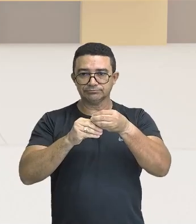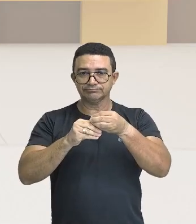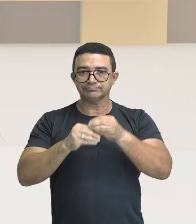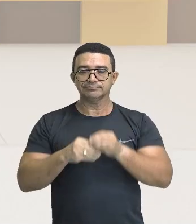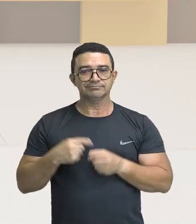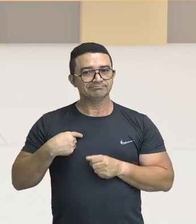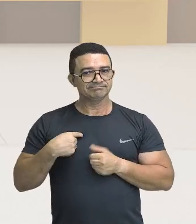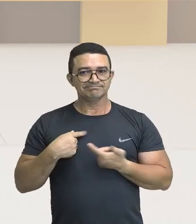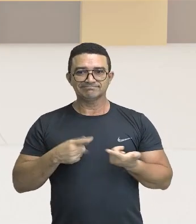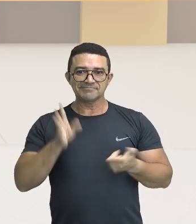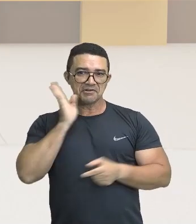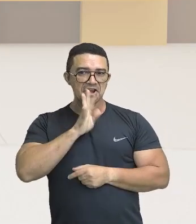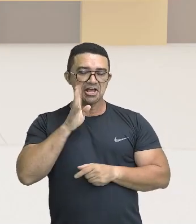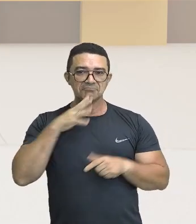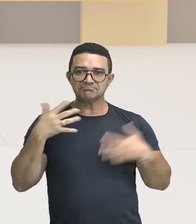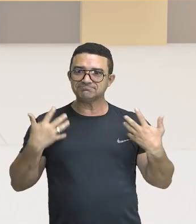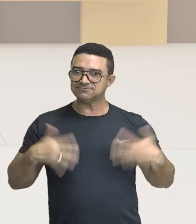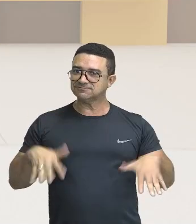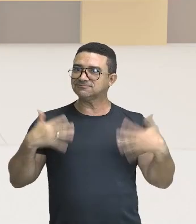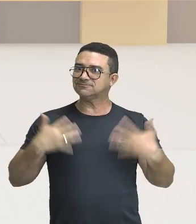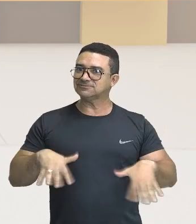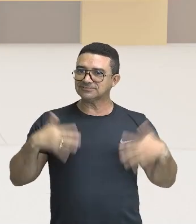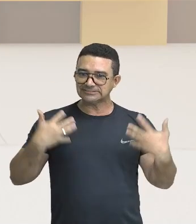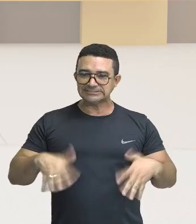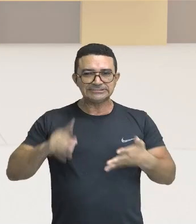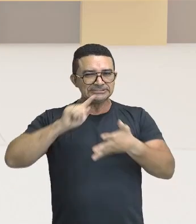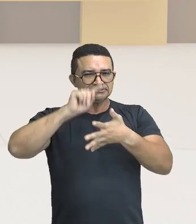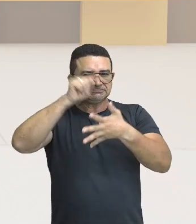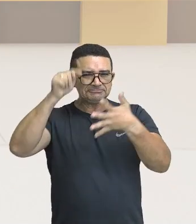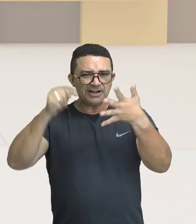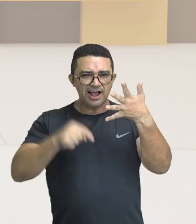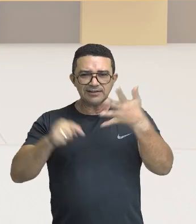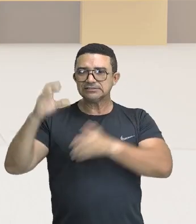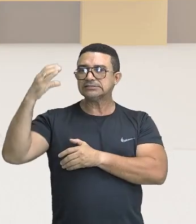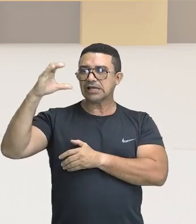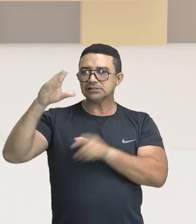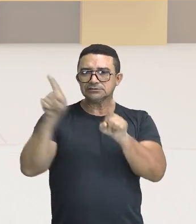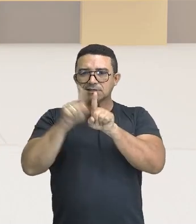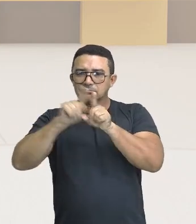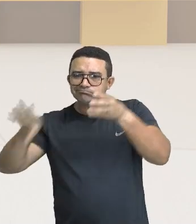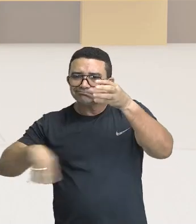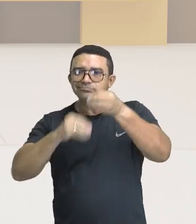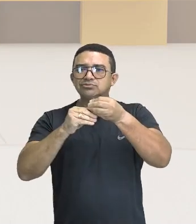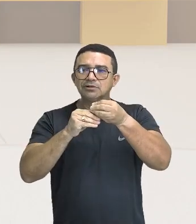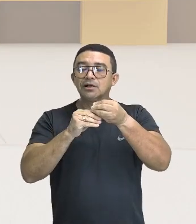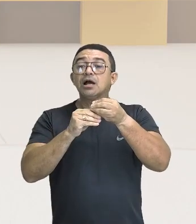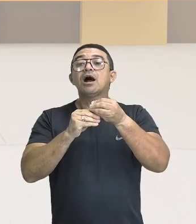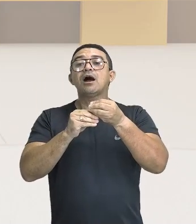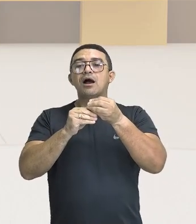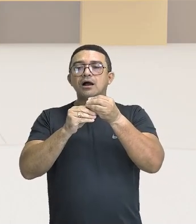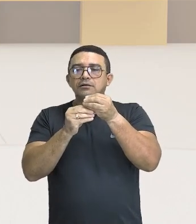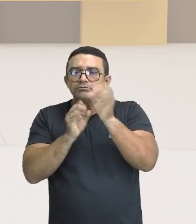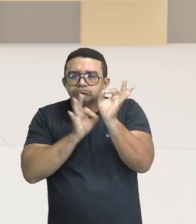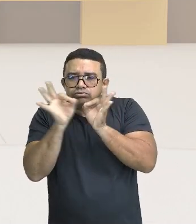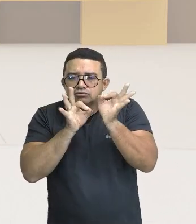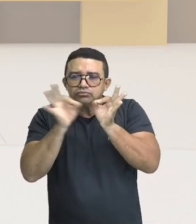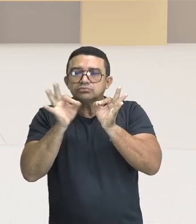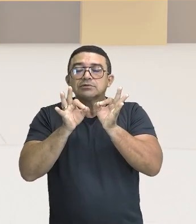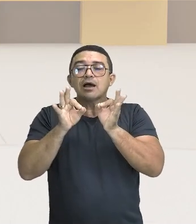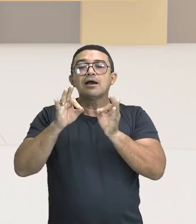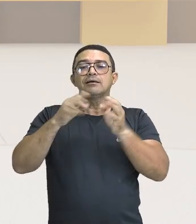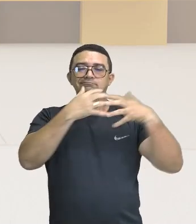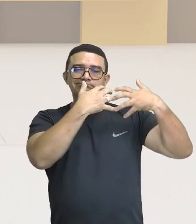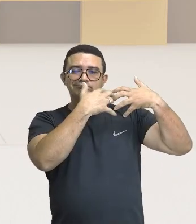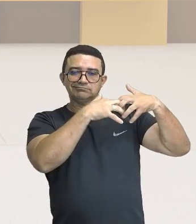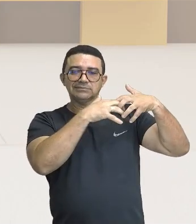isso fantástico, professor, ter essas várias ciências contribuindo para a construção do entendimento da nossa